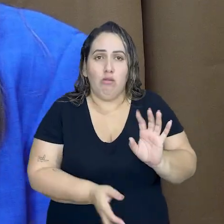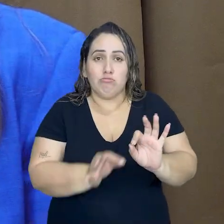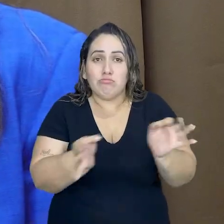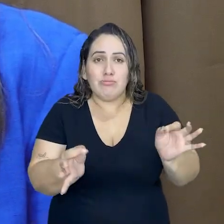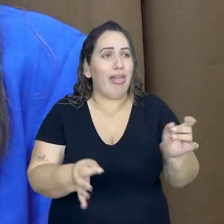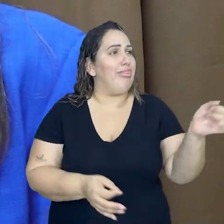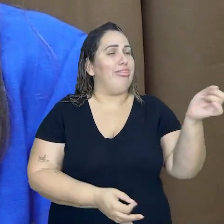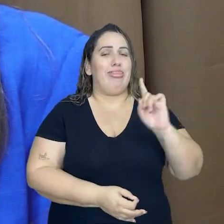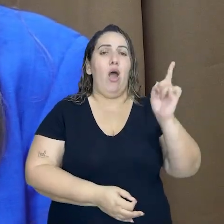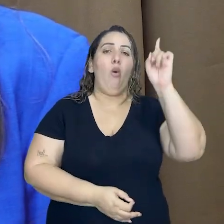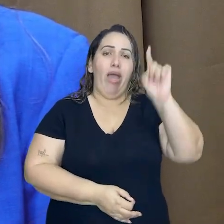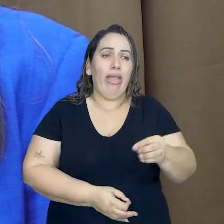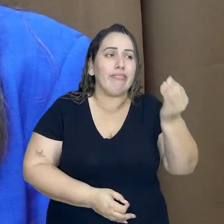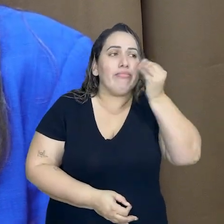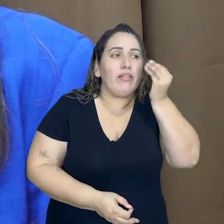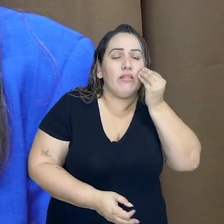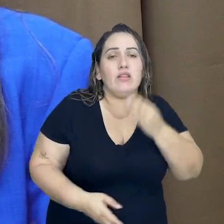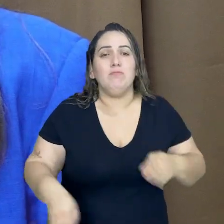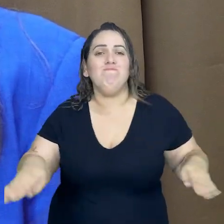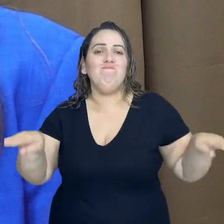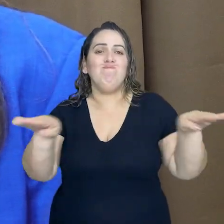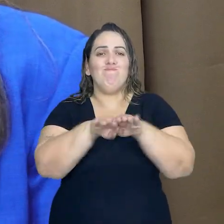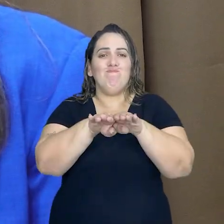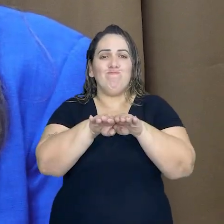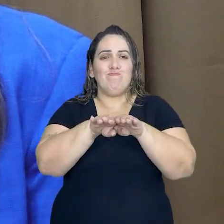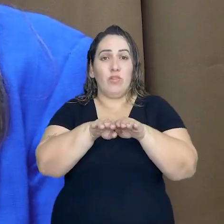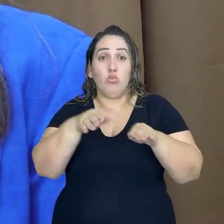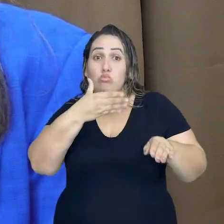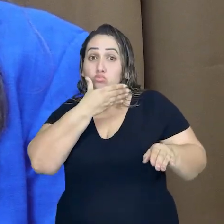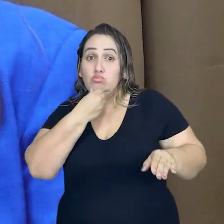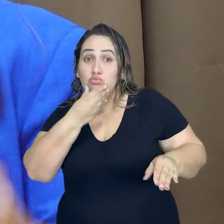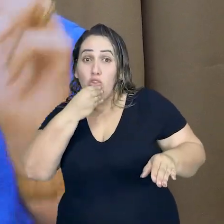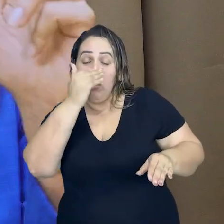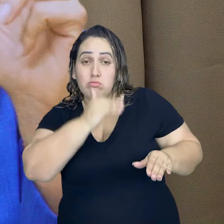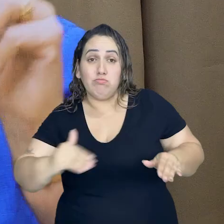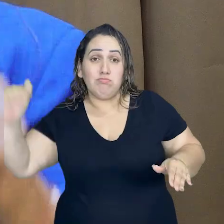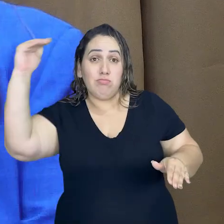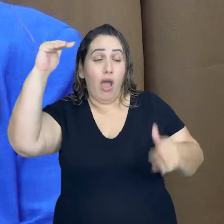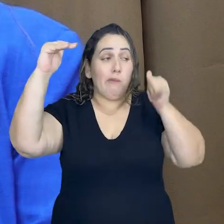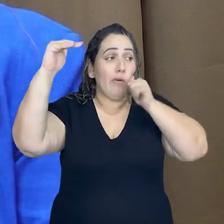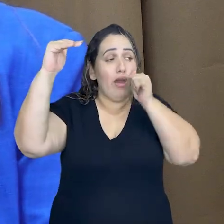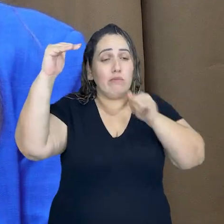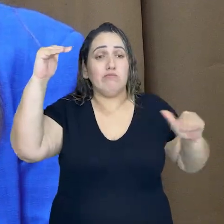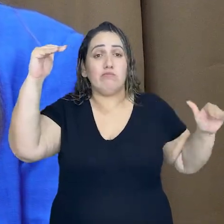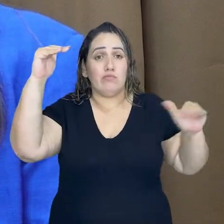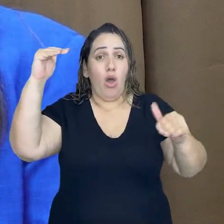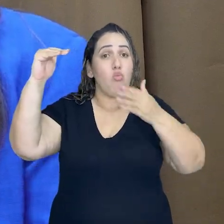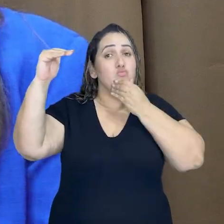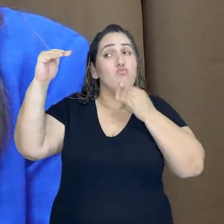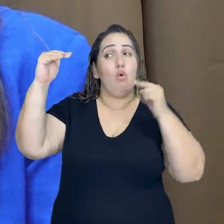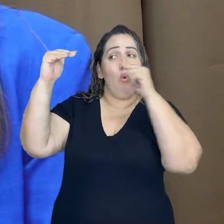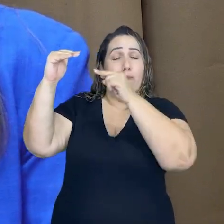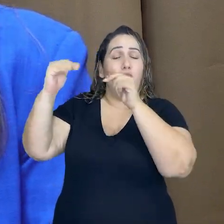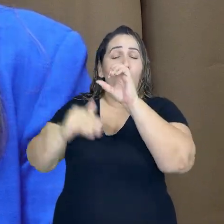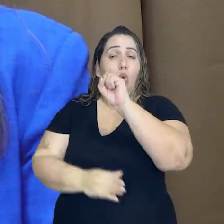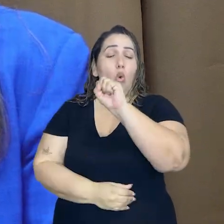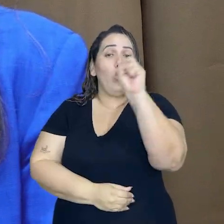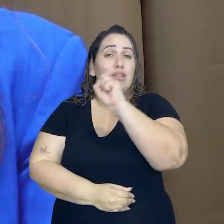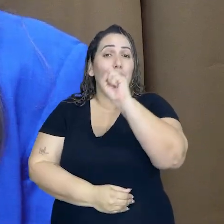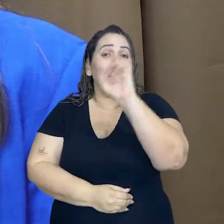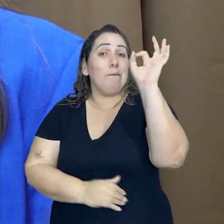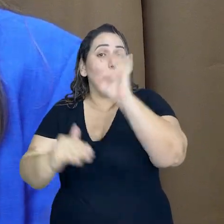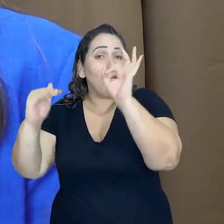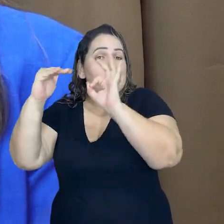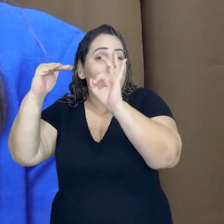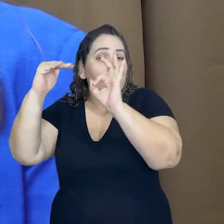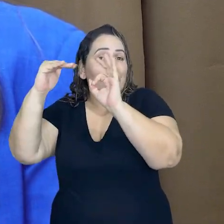o dinheiro é de Sara é candidata, ela tem direito, o partido, mediante os critérios, atende os critérios, vamos distribuir para a Sara,